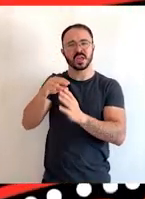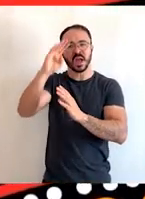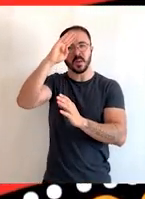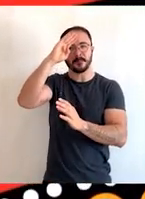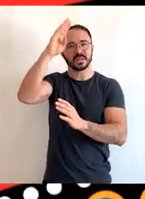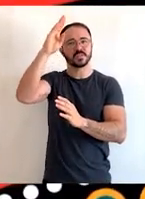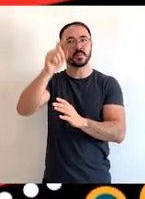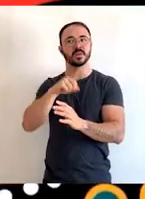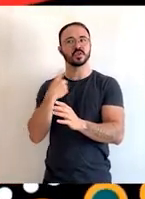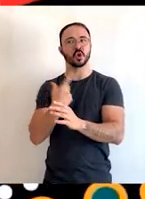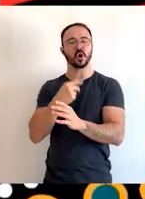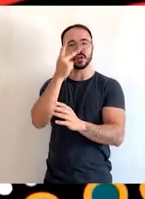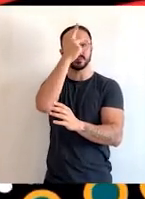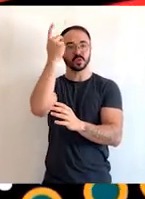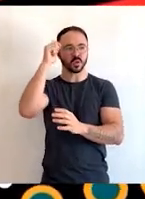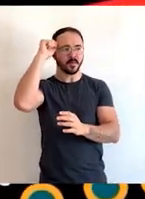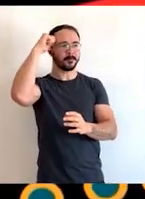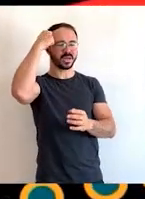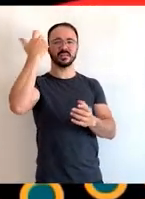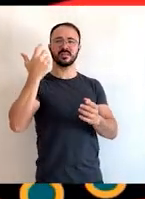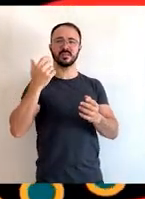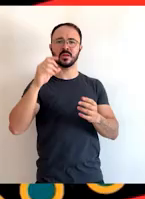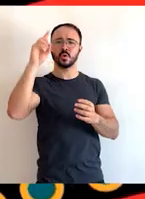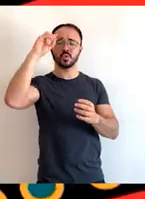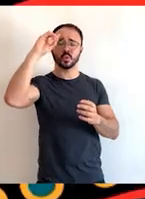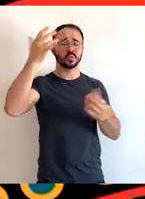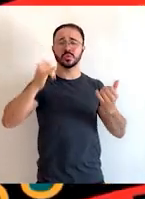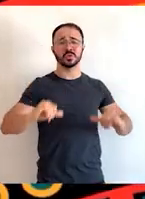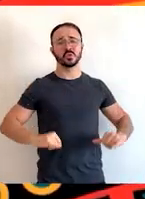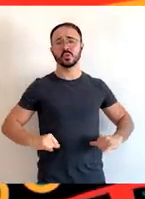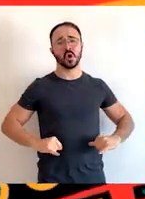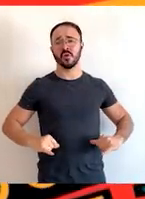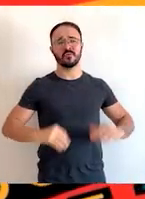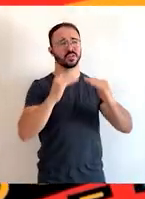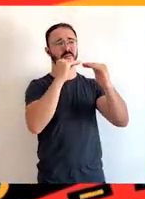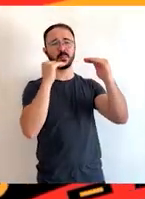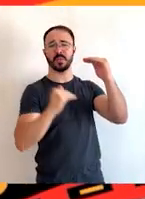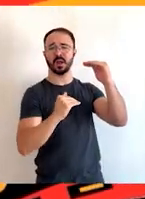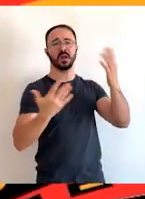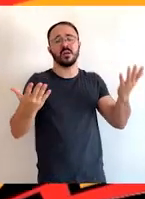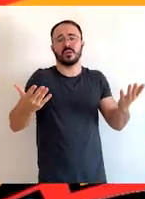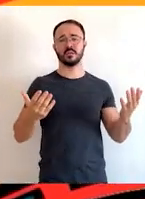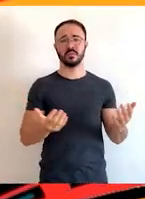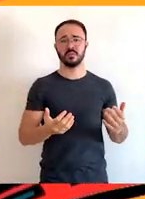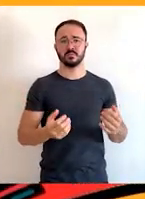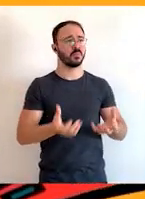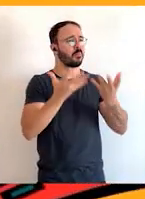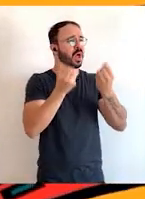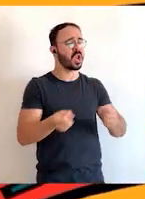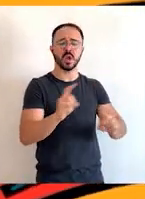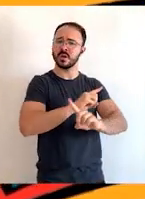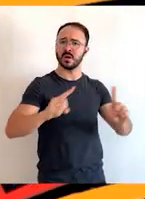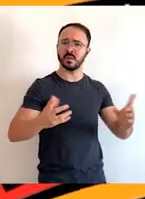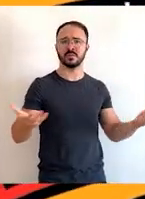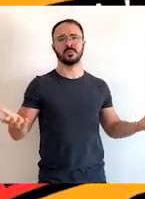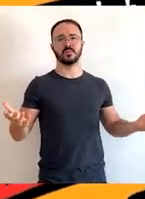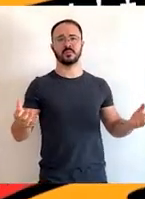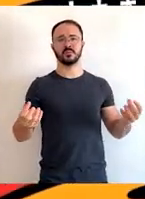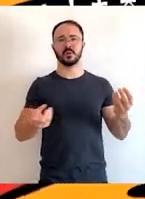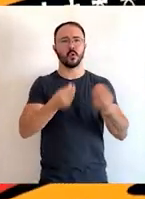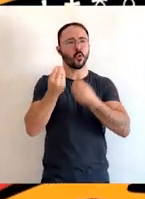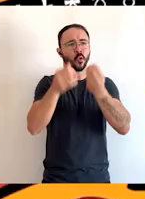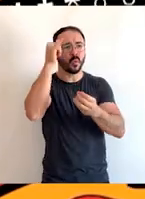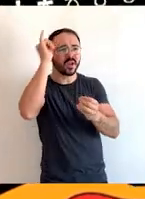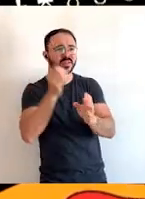pessoas. Principalmente nós de pele preta sofremos dia por dia essa diferenciação. E isso aqui não se admite. O caminho